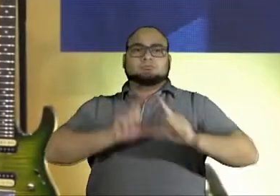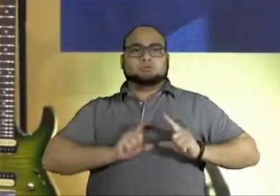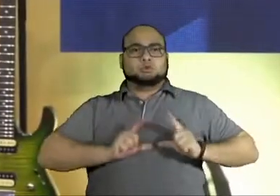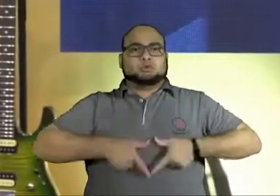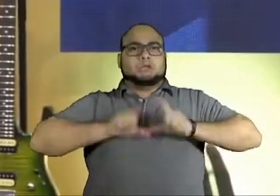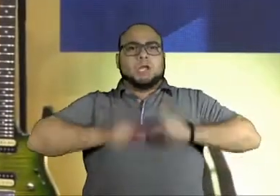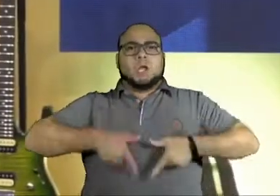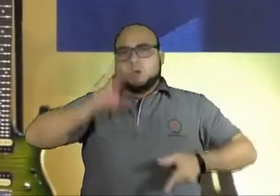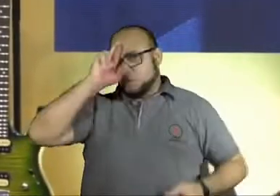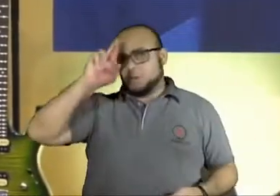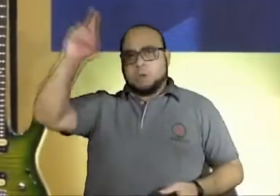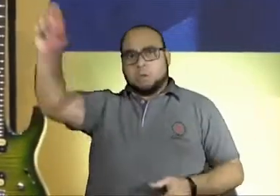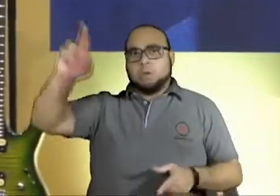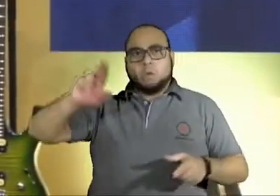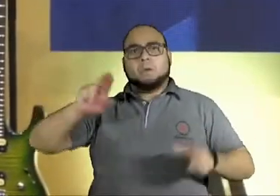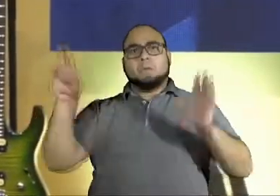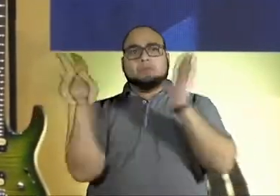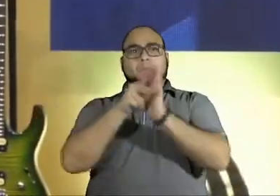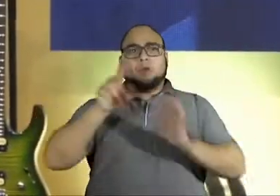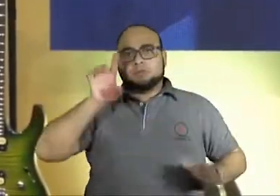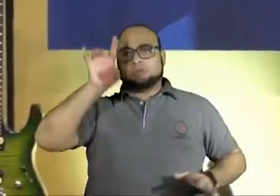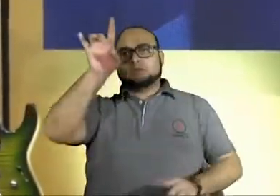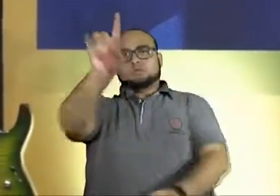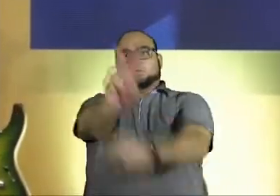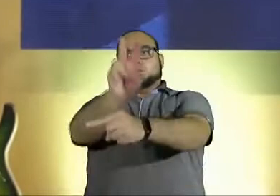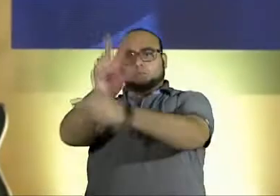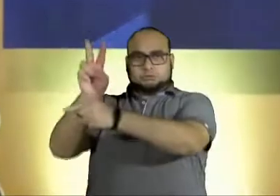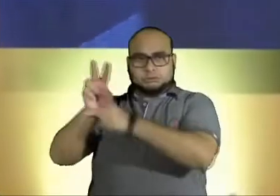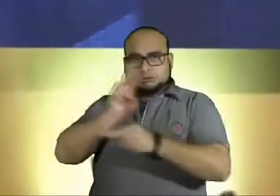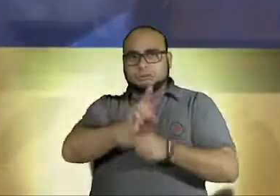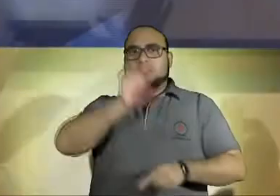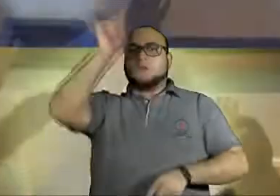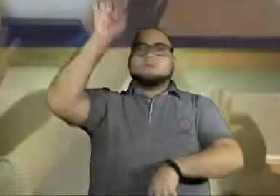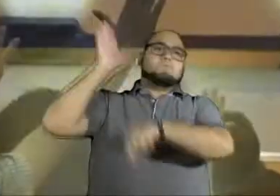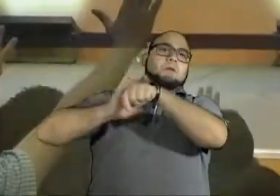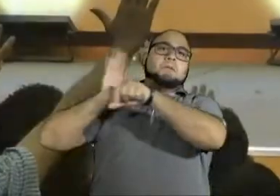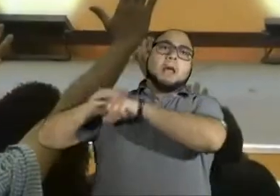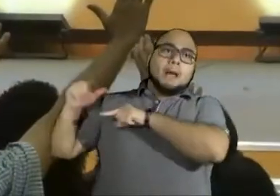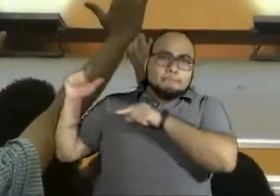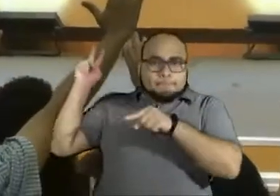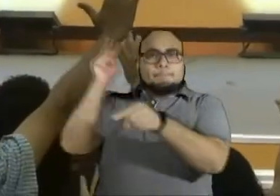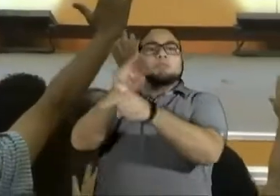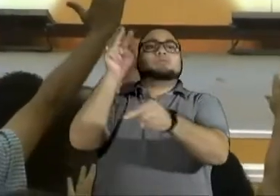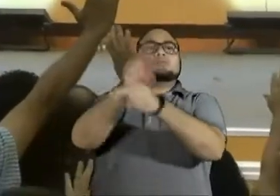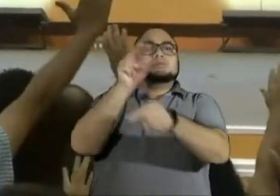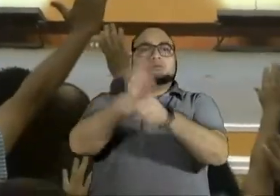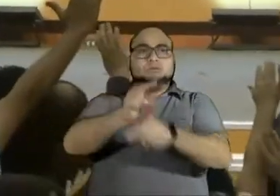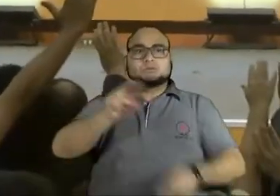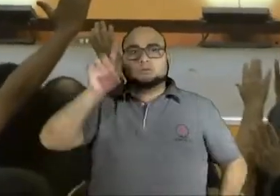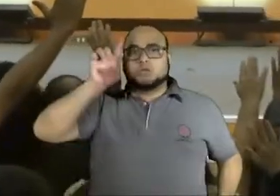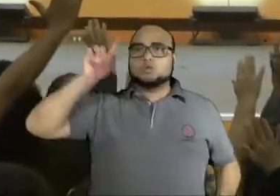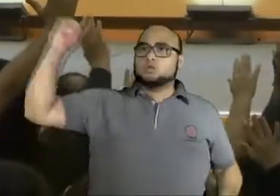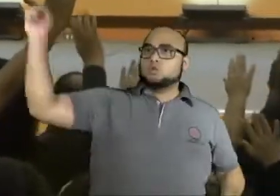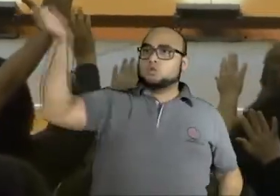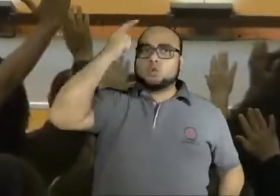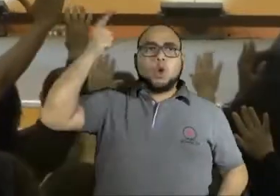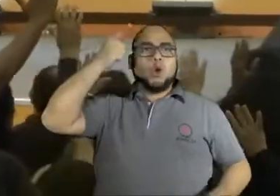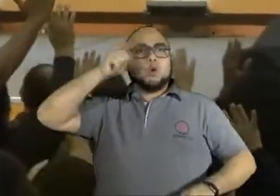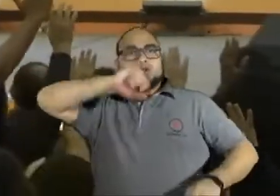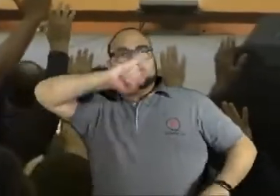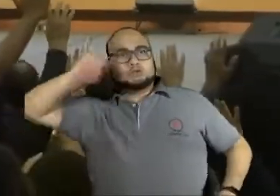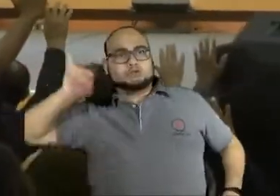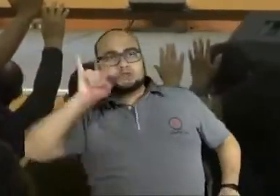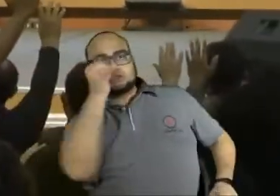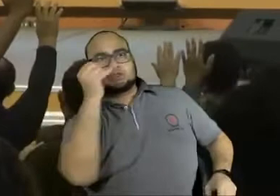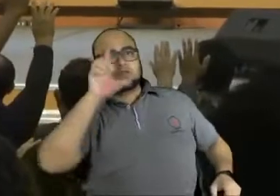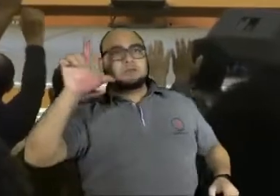este guarda. E é Ele quem te guarda. O sol não te molestará de dia e nem a lua de noite. O Senhor